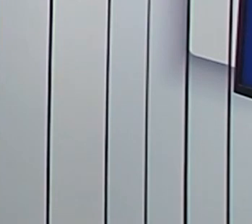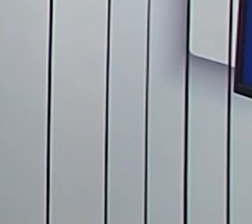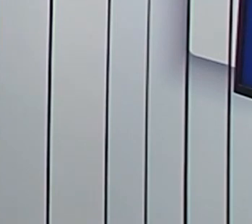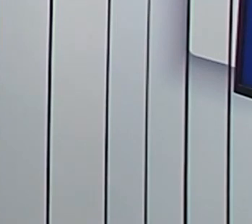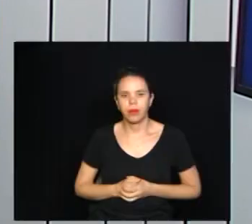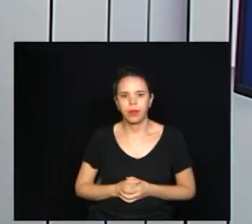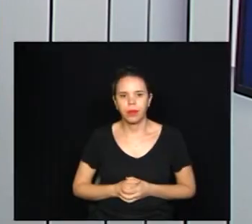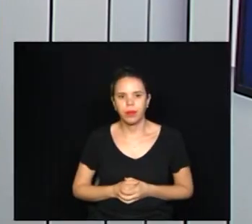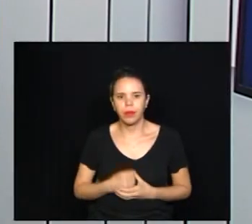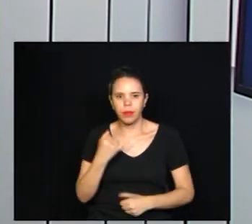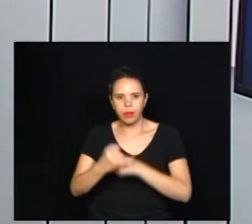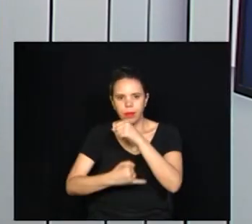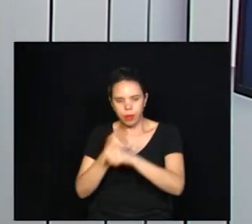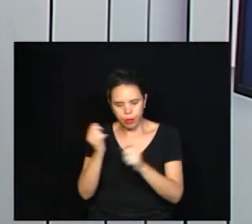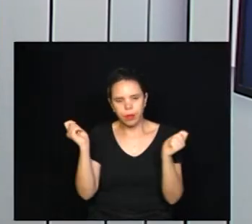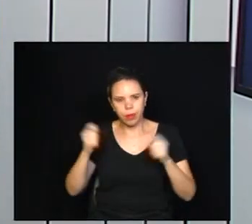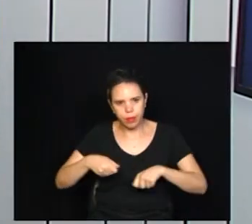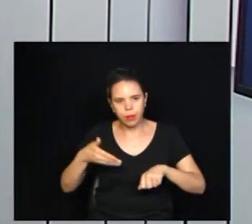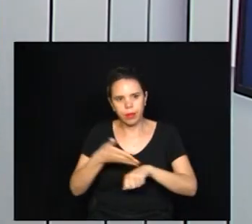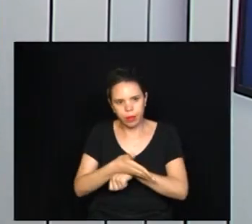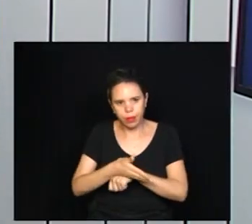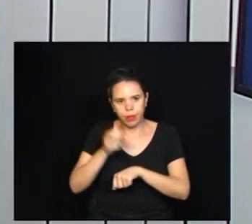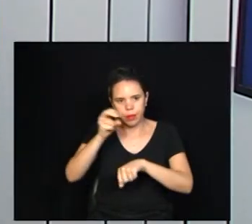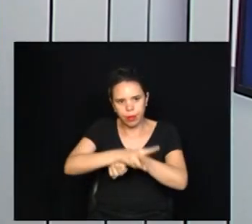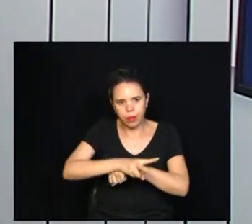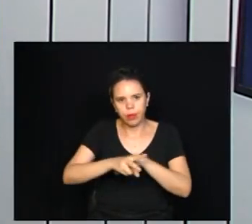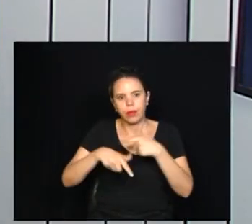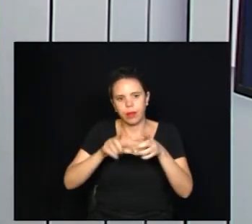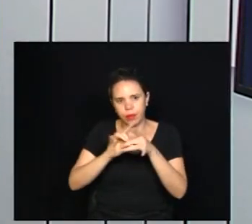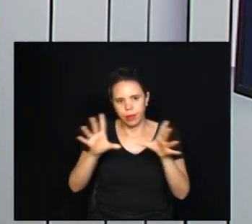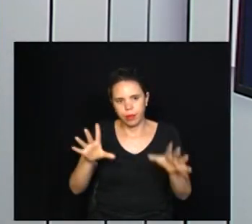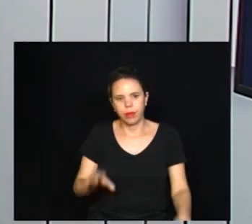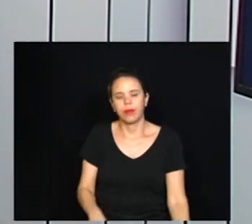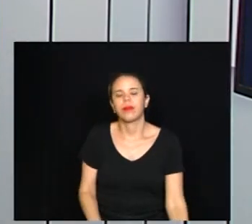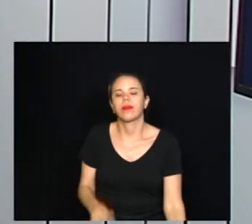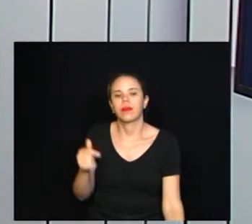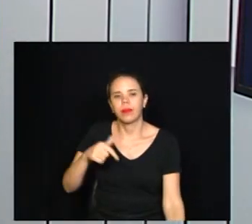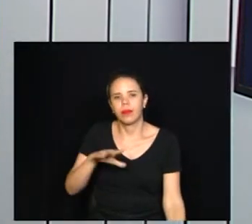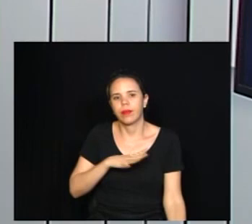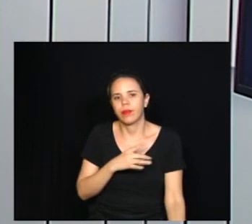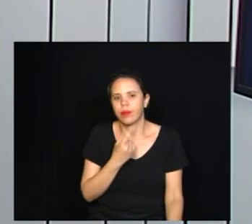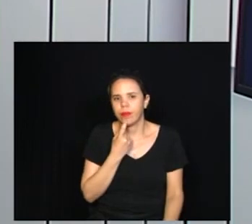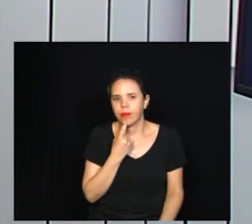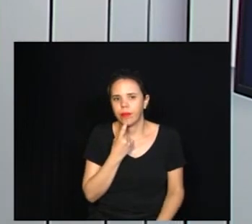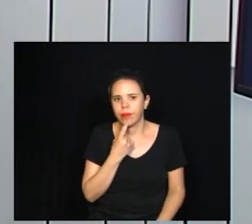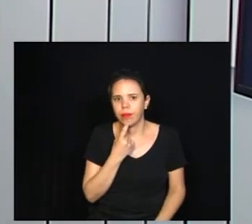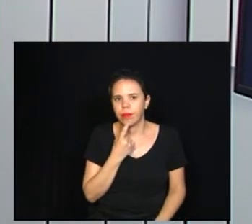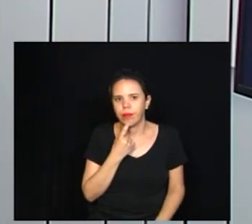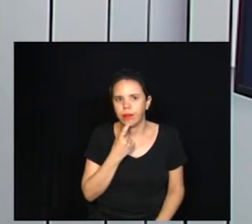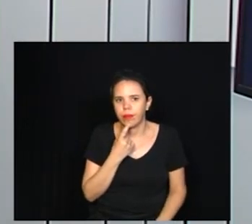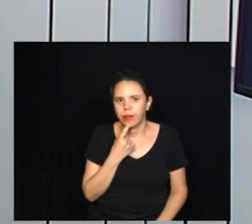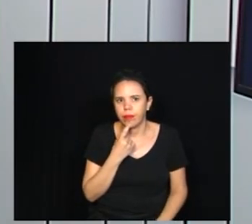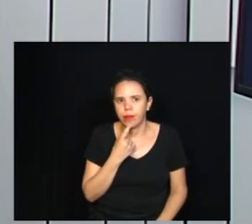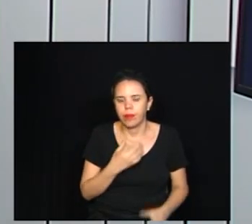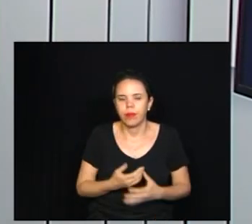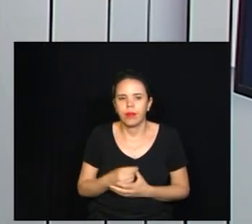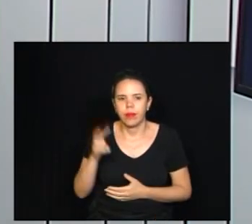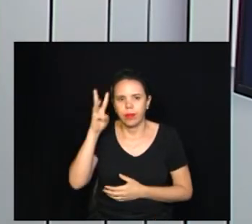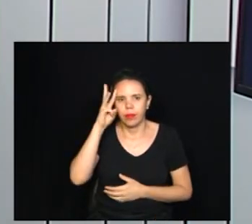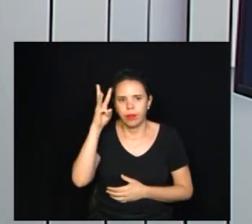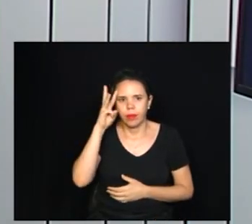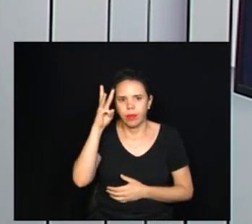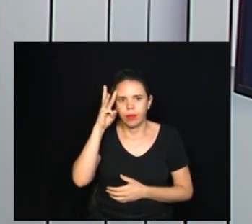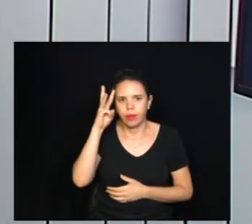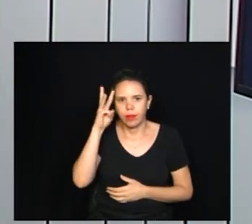cepat.campinas.sp.gov.br, você também tem acesso às vagas disponíveis aqui para a cidade de Campinas. Nesta